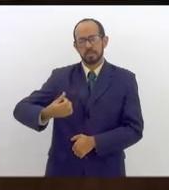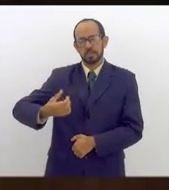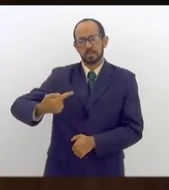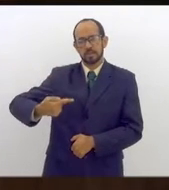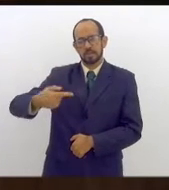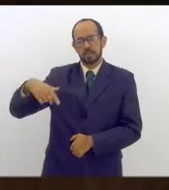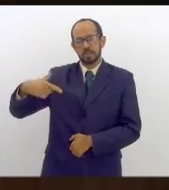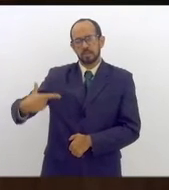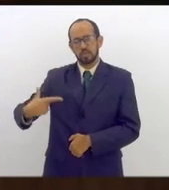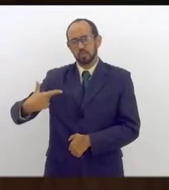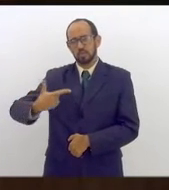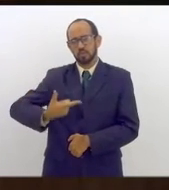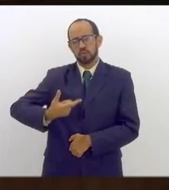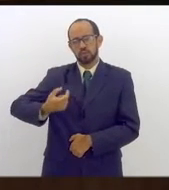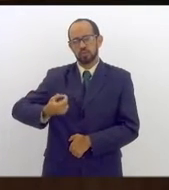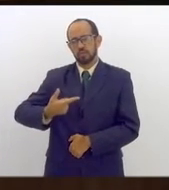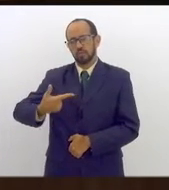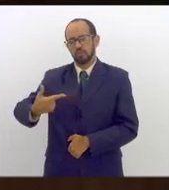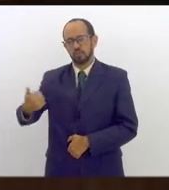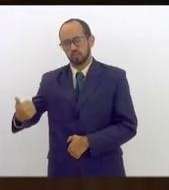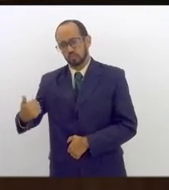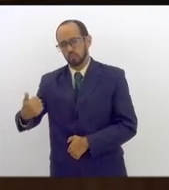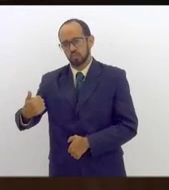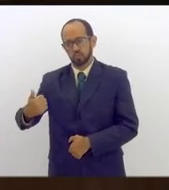4672 de 2021.